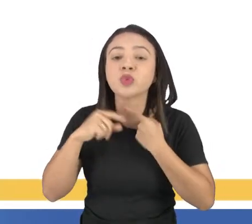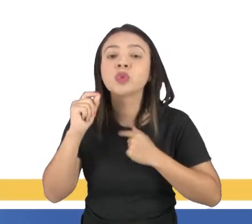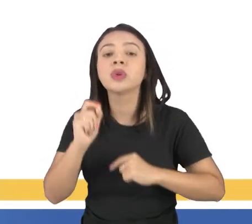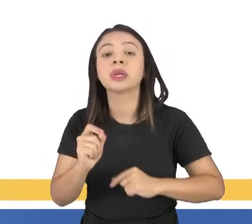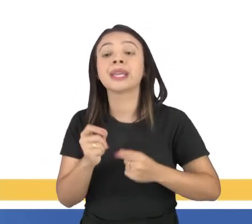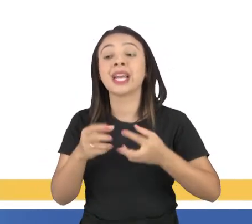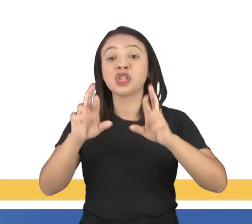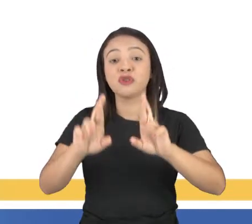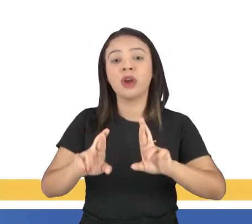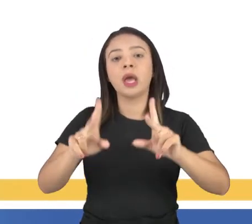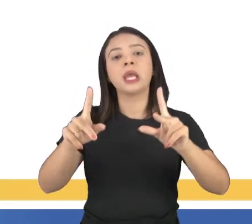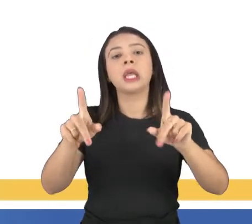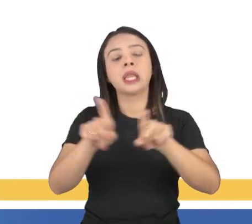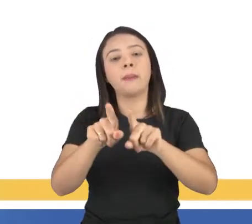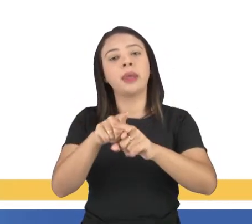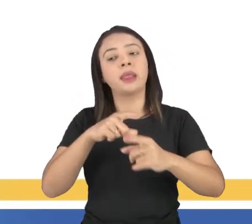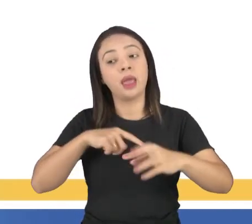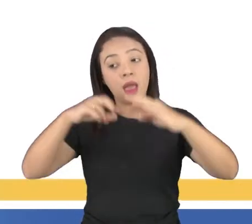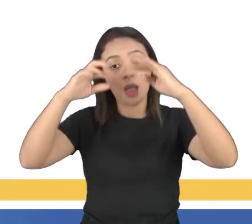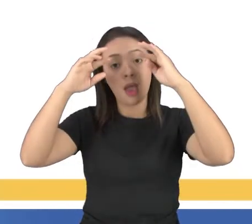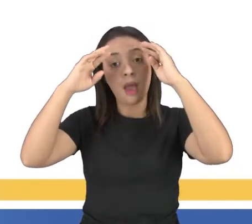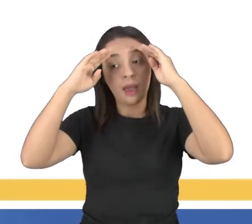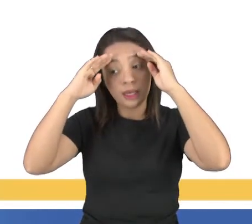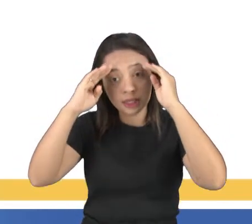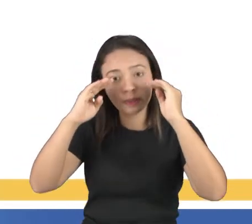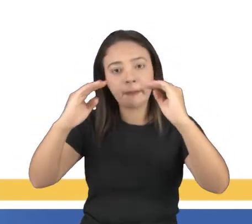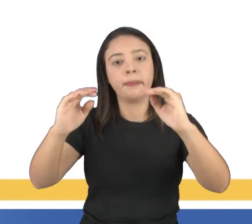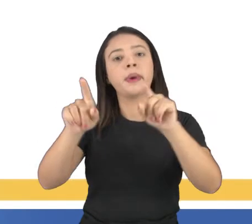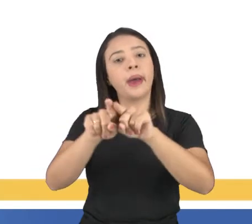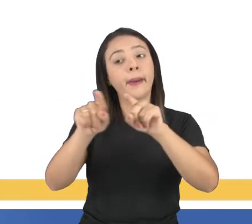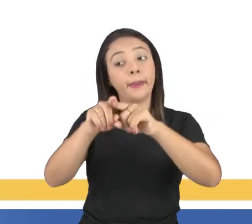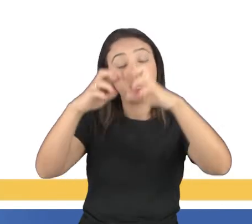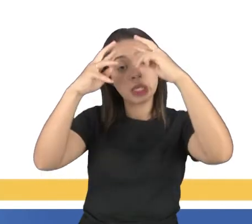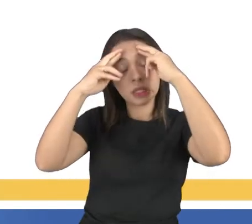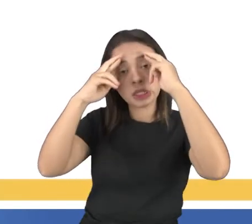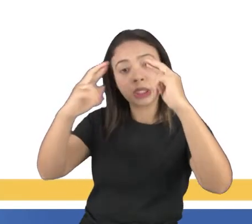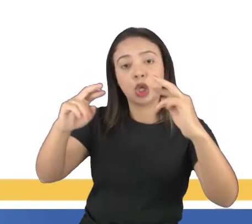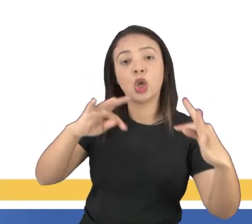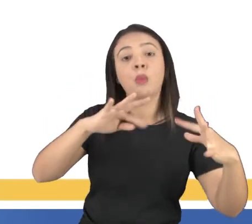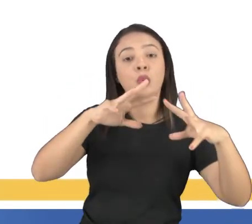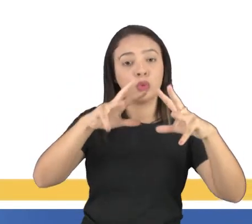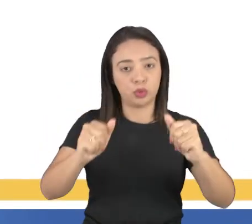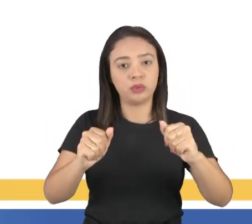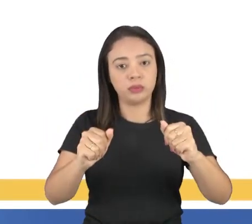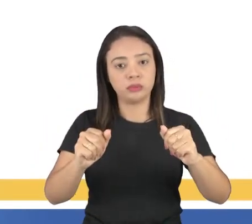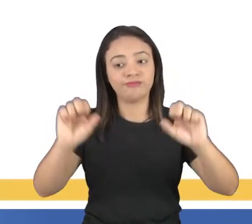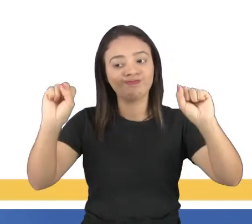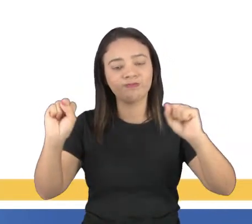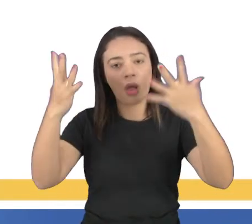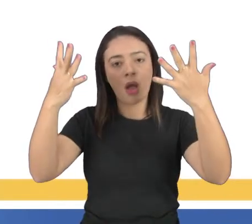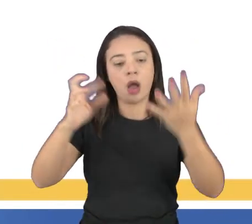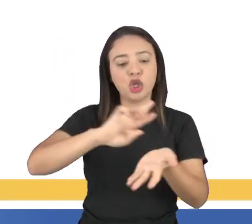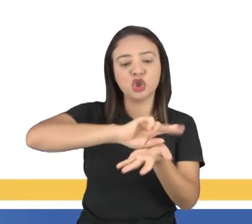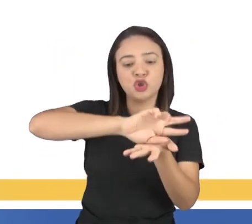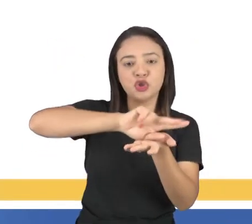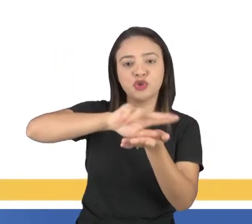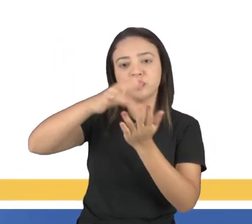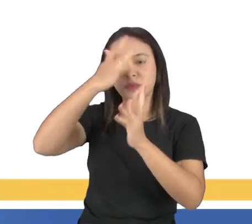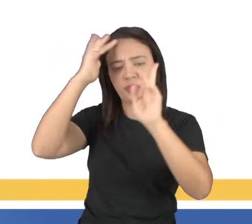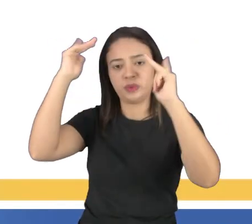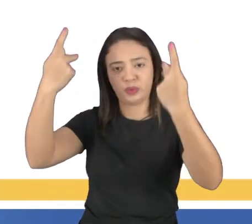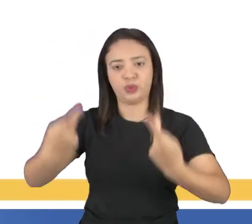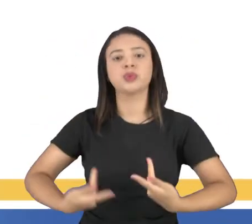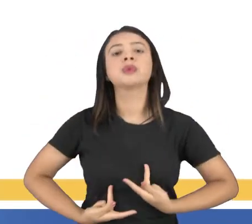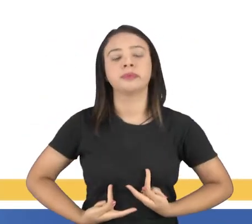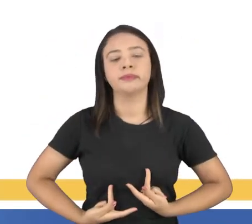seja considerada como um valor que deve ser respeitado por todos. Celebram a diversidade humana como um valor universal.